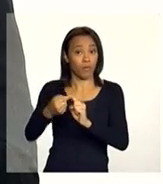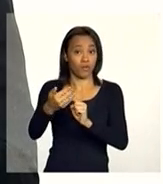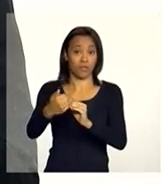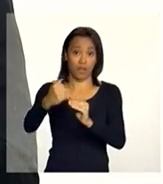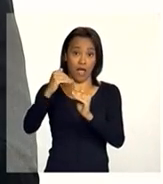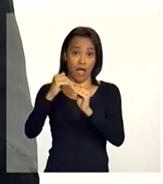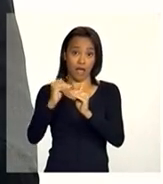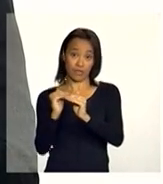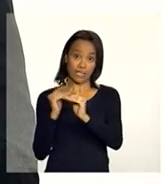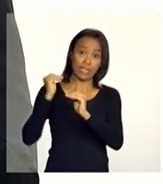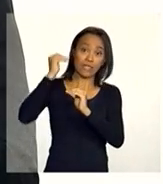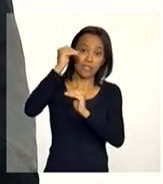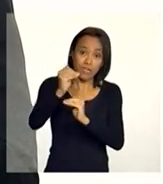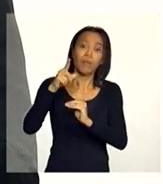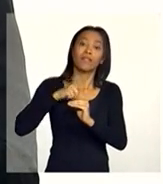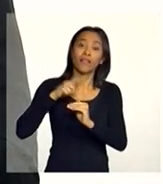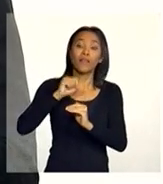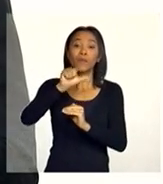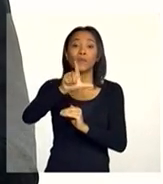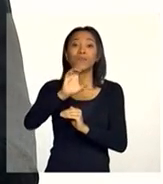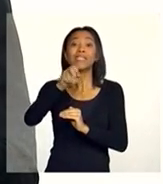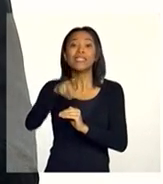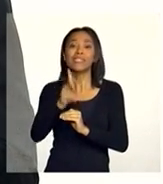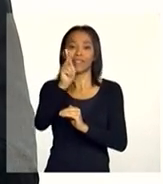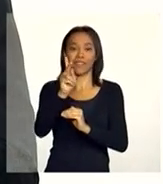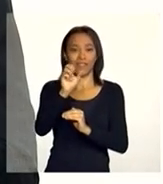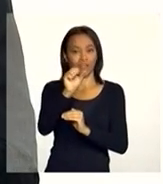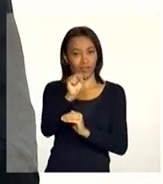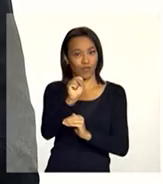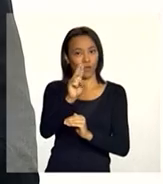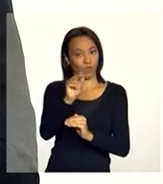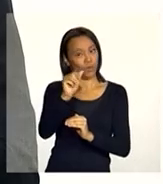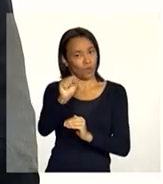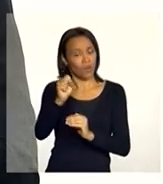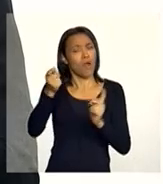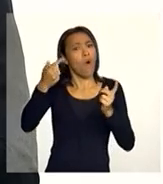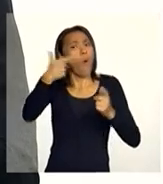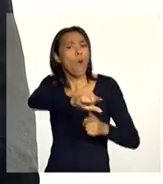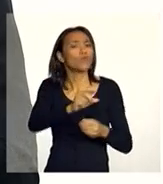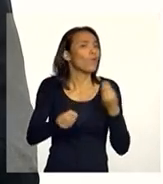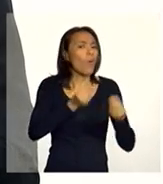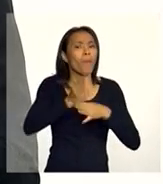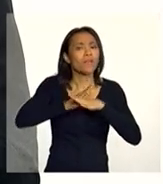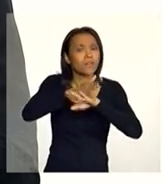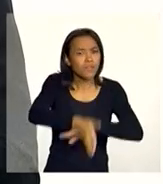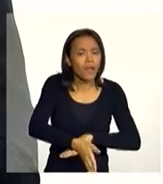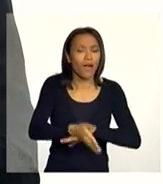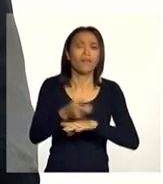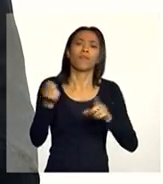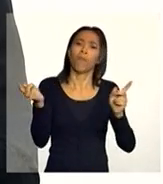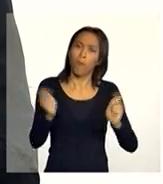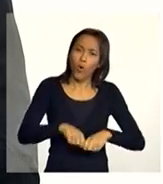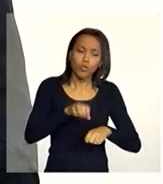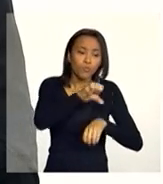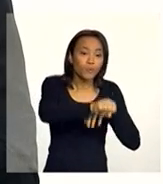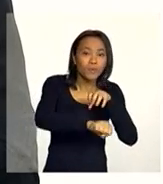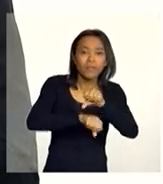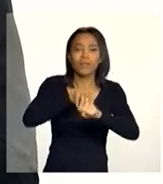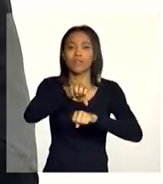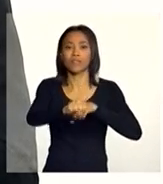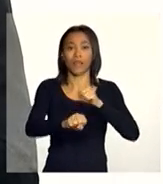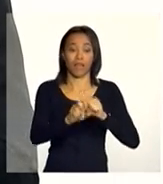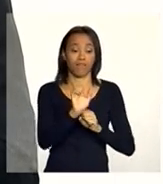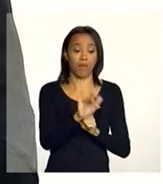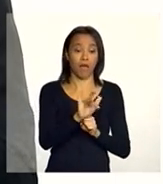tem o link da rede suas um outra forma de acesso é utilizar o os mecanismos de busca digitando